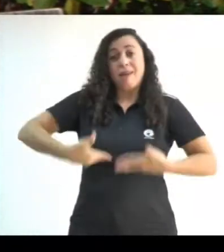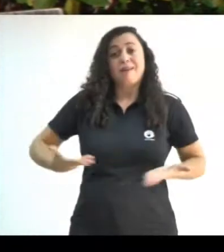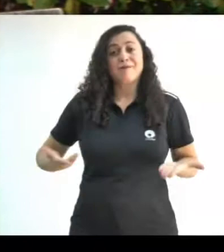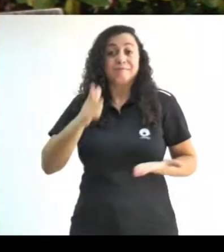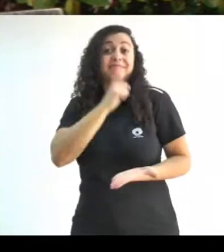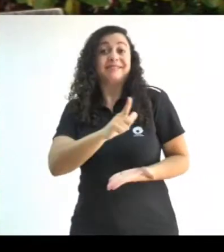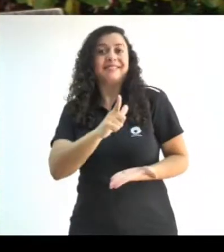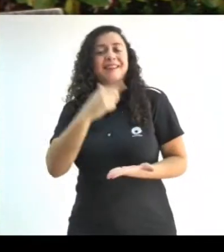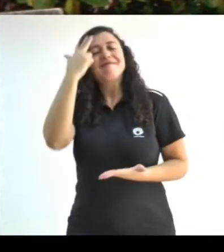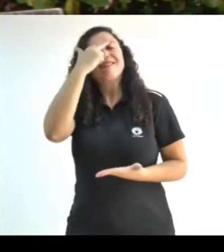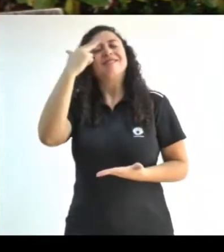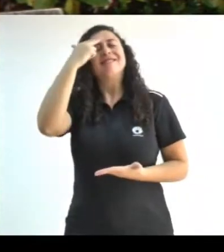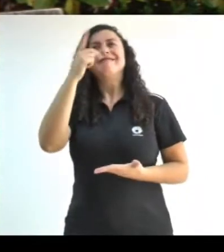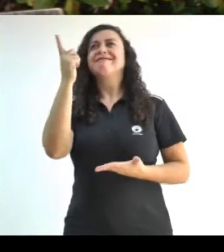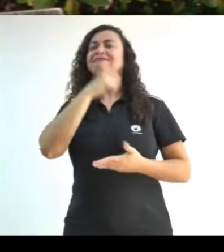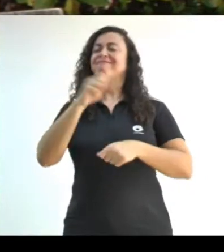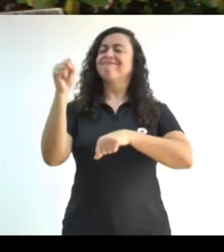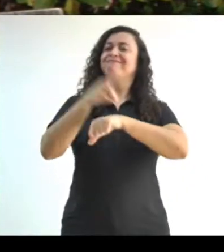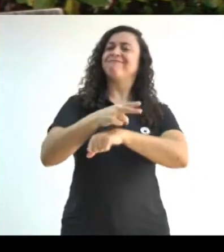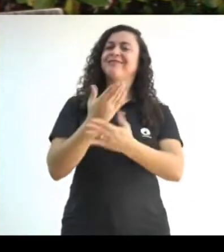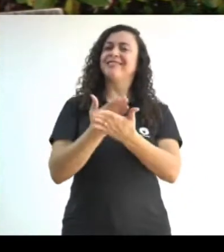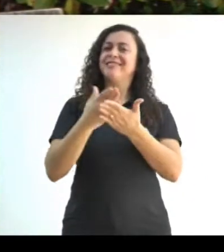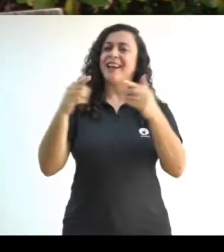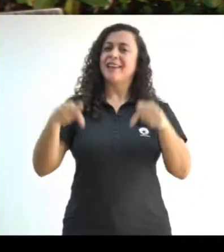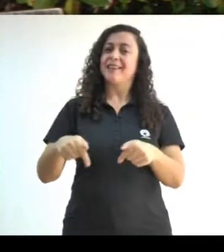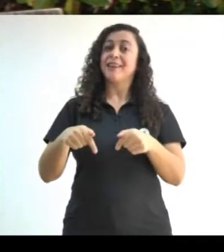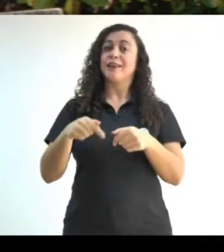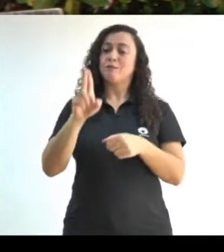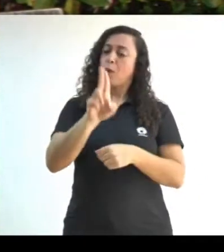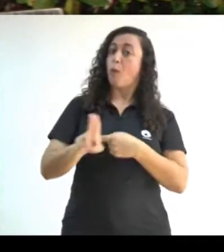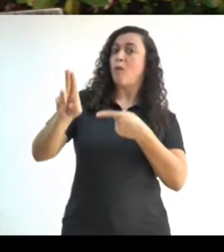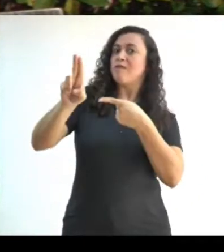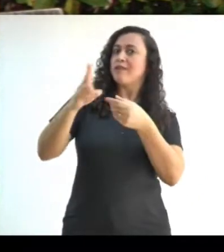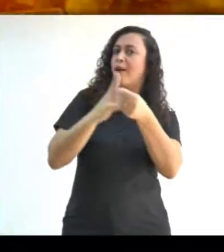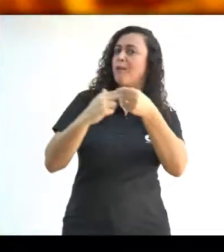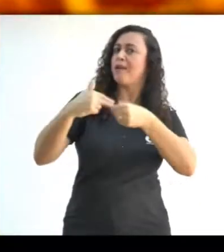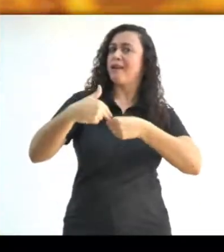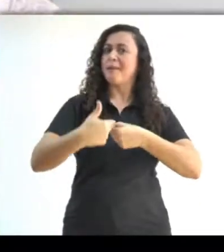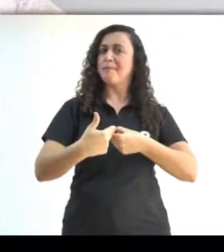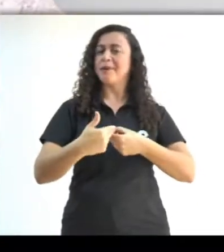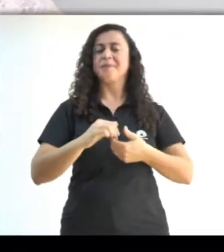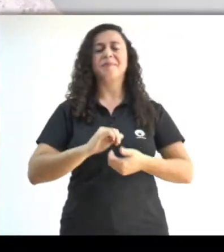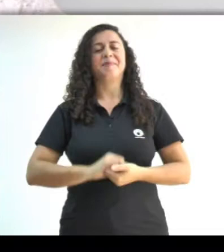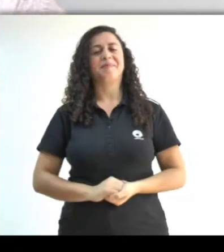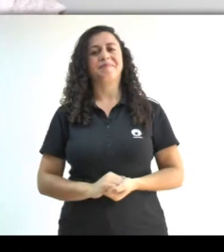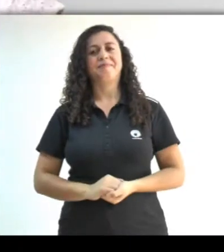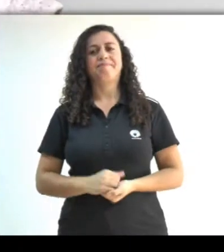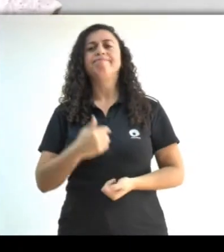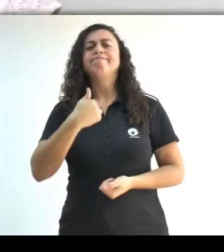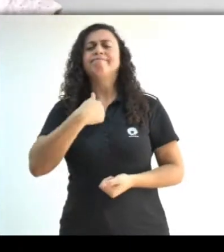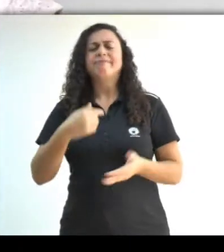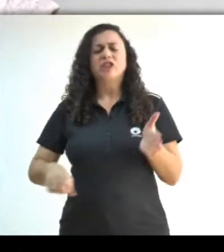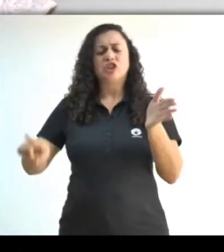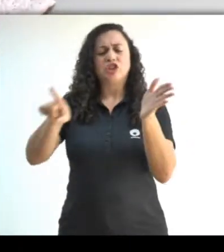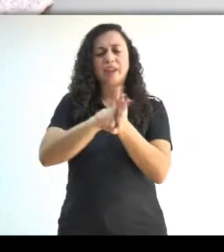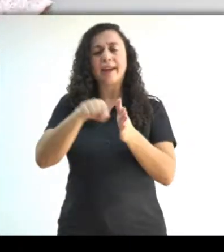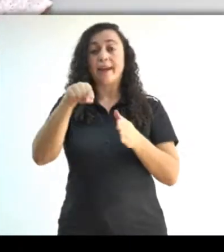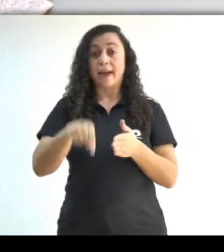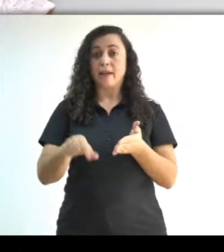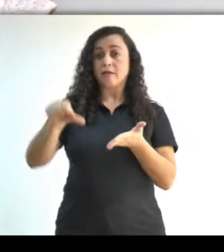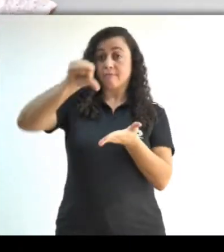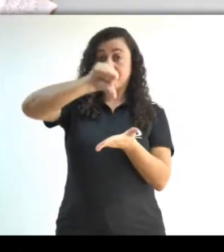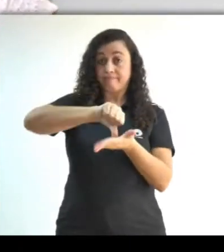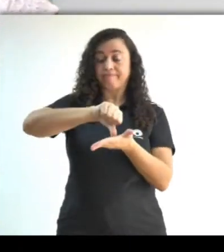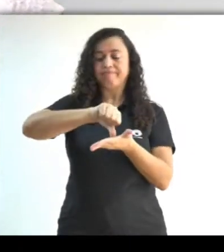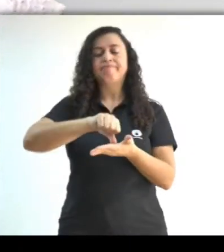estou realizando o meu sonho de estar podendo estudar aqui, na universidade, que é a Unicamp. Quando eu cheguei aqui no